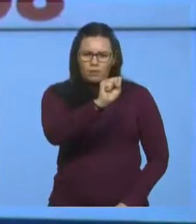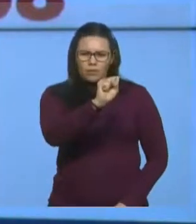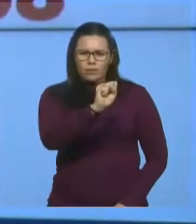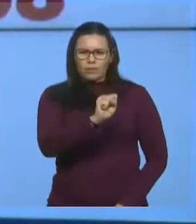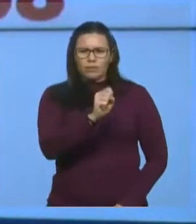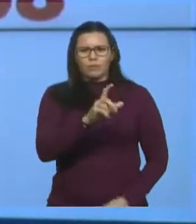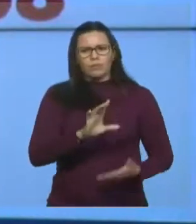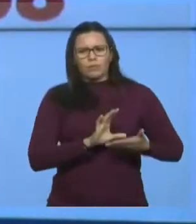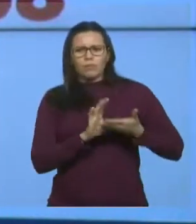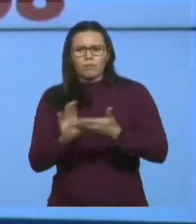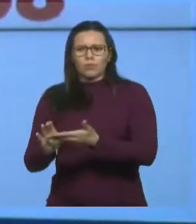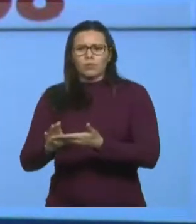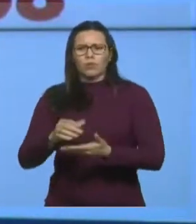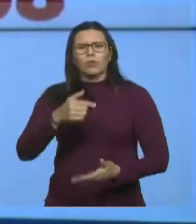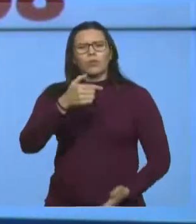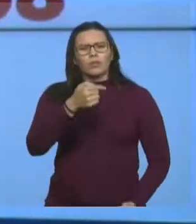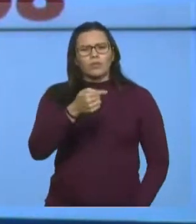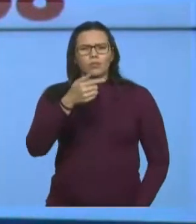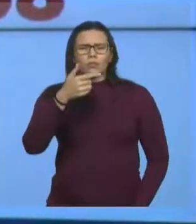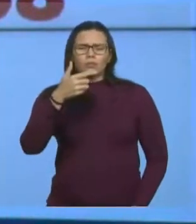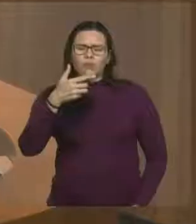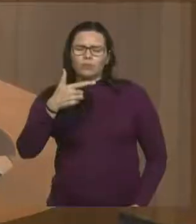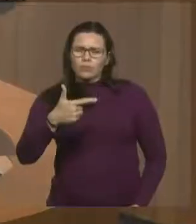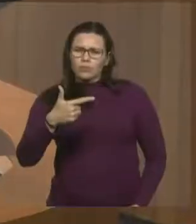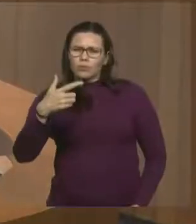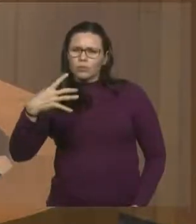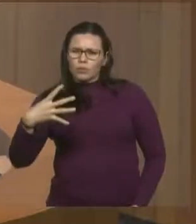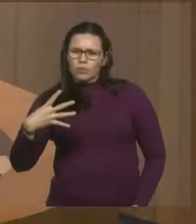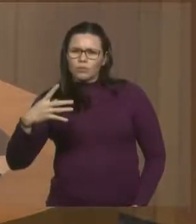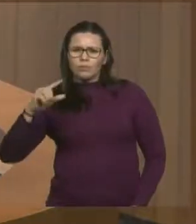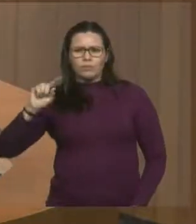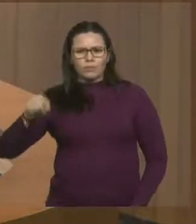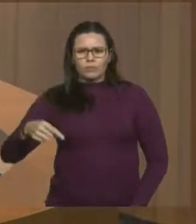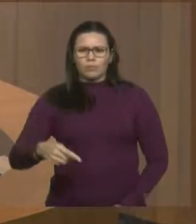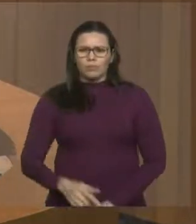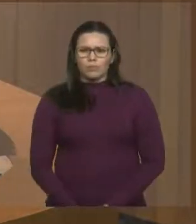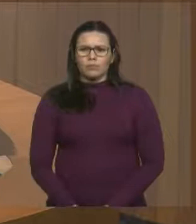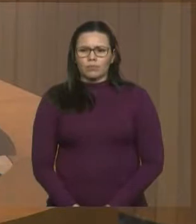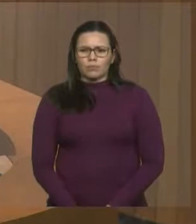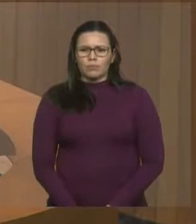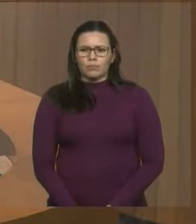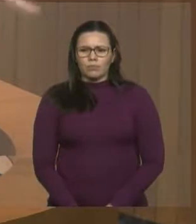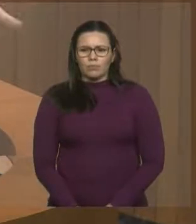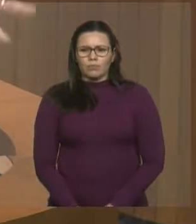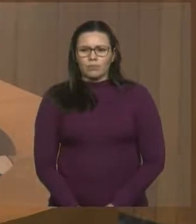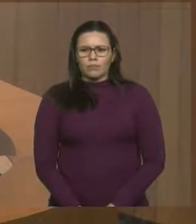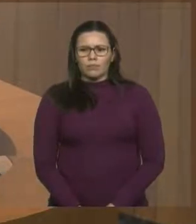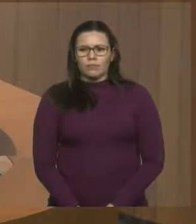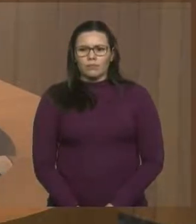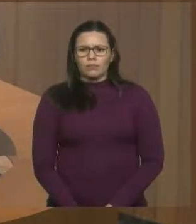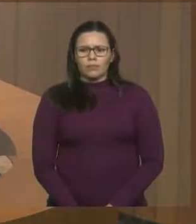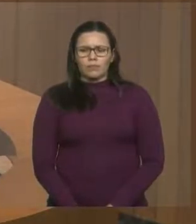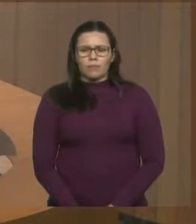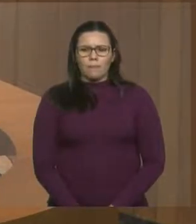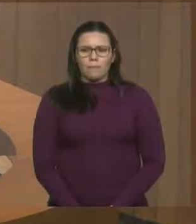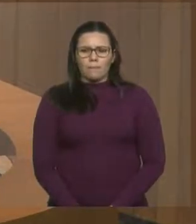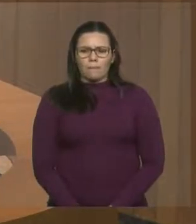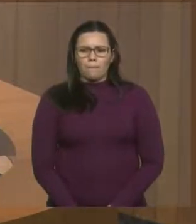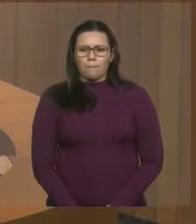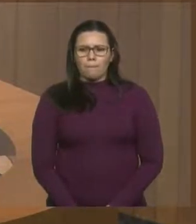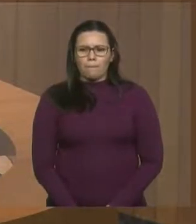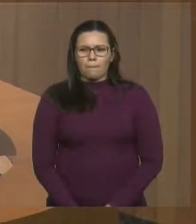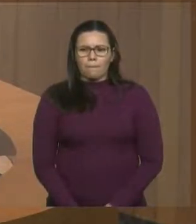Aldenora, e isso poderia estar sendo transferido a partir do recurso separado do fundo. Deputado, mas encontra